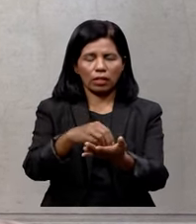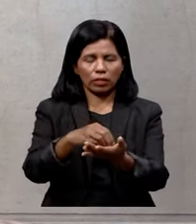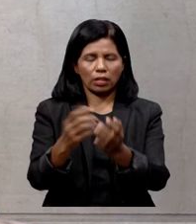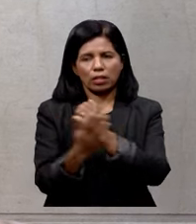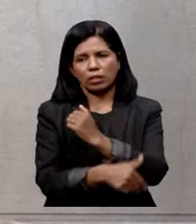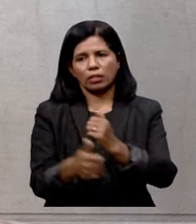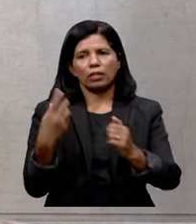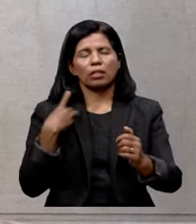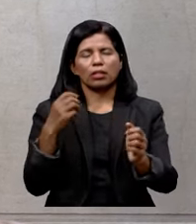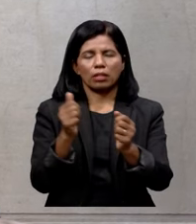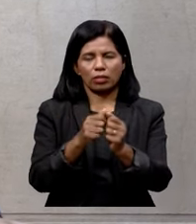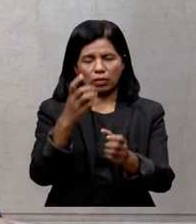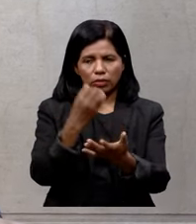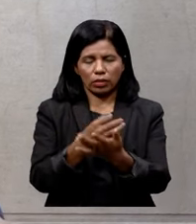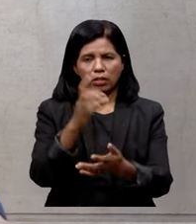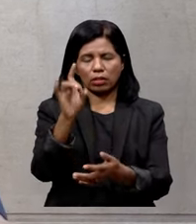o indiza